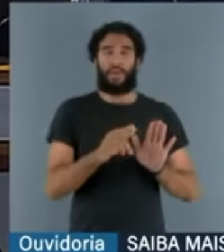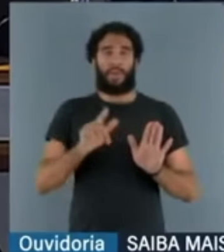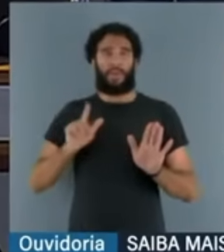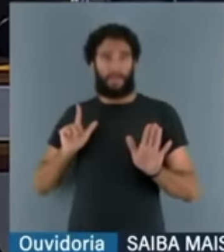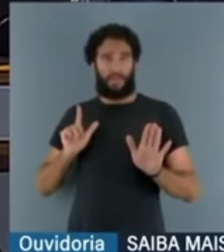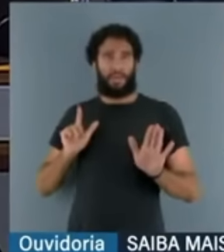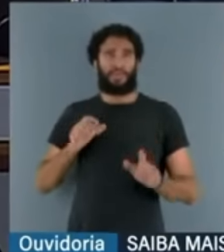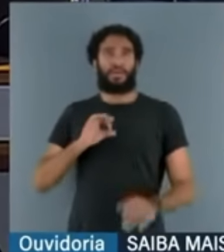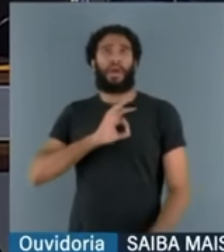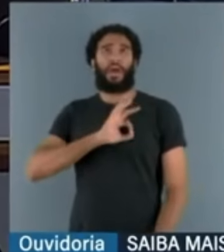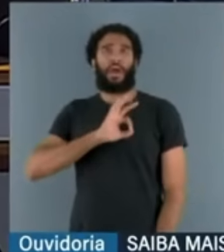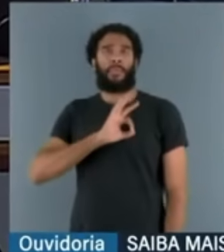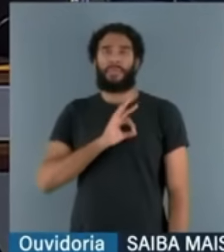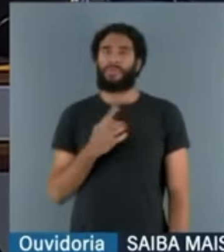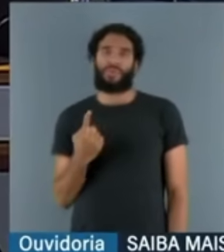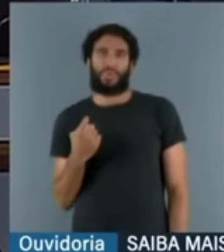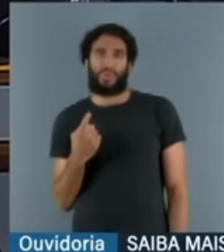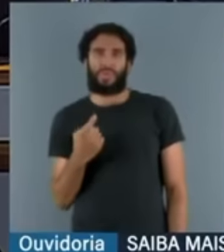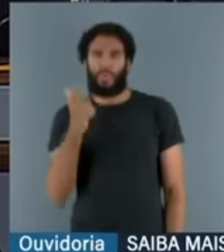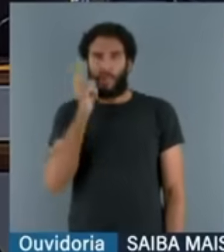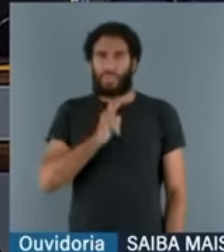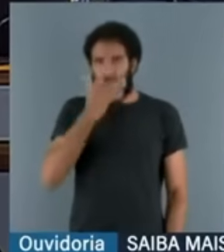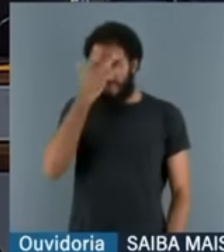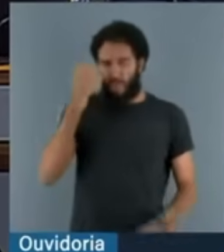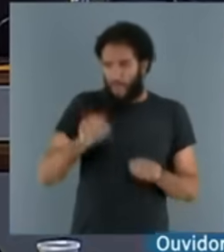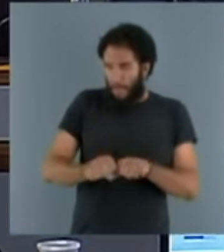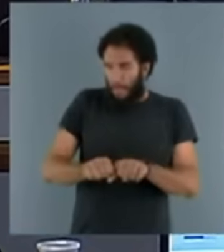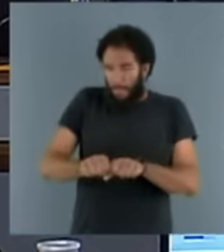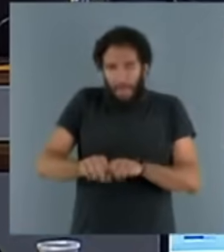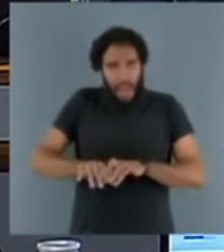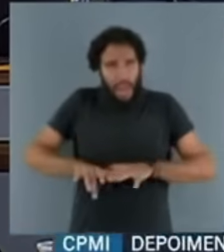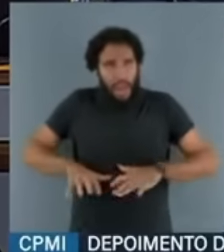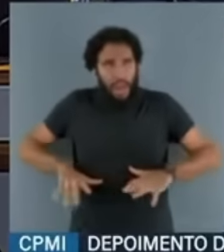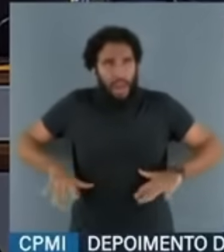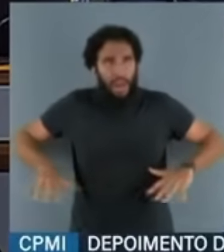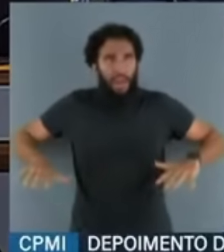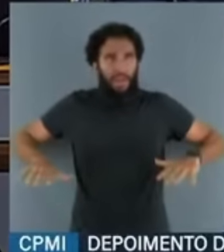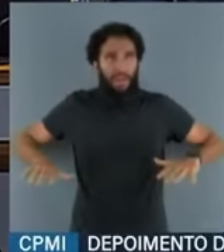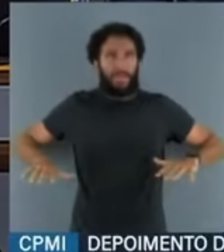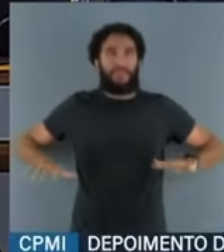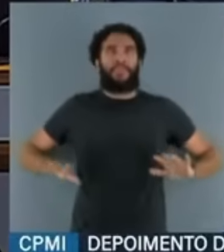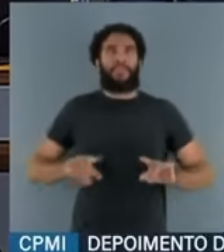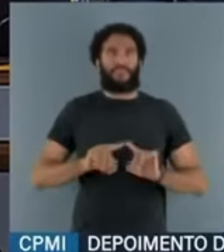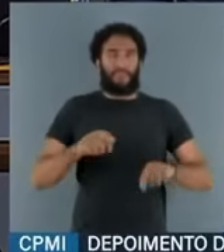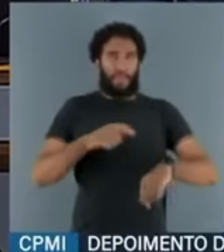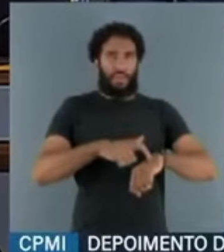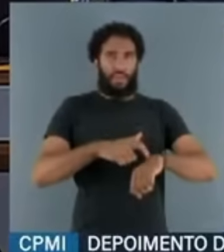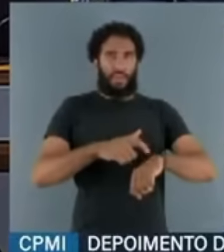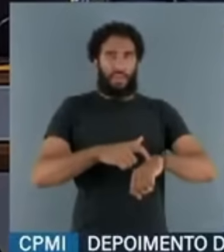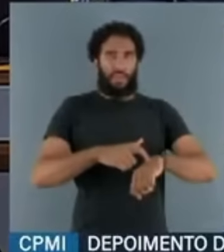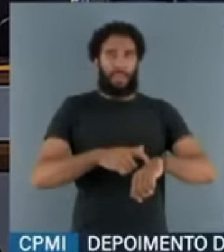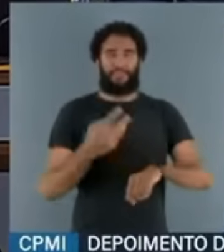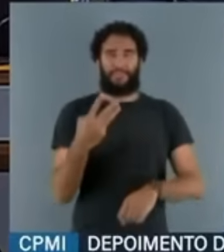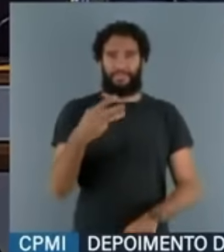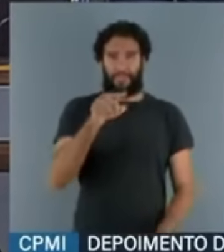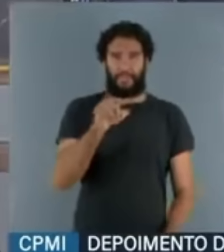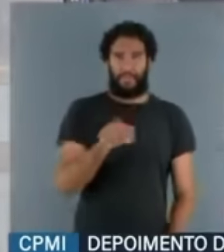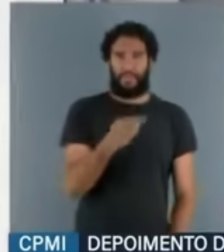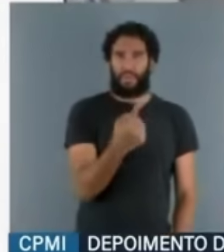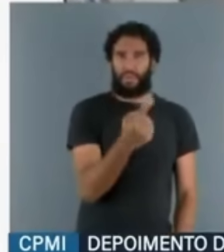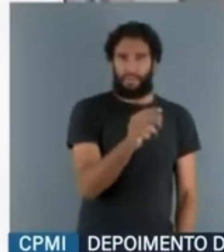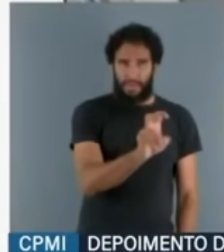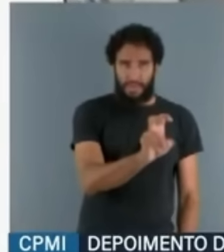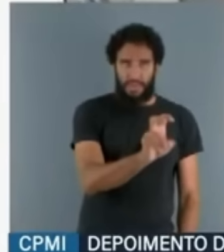sozinha conseguiu evacuar os manifestantes. Nessa imagem de 15 horas e 15 minutos, chega, na